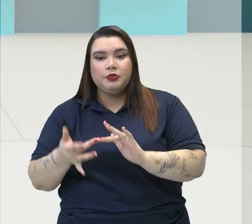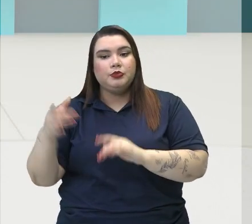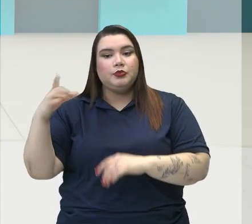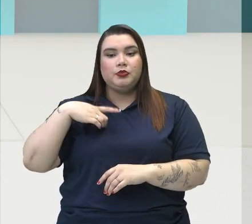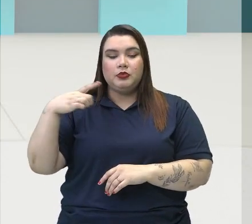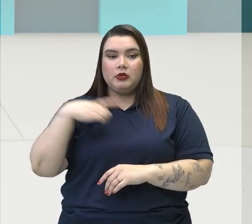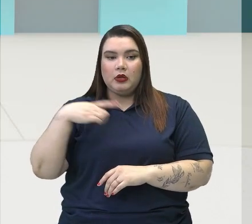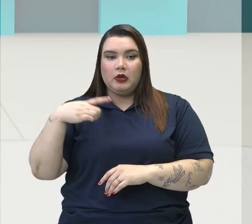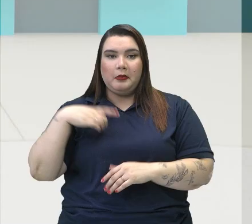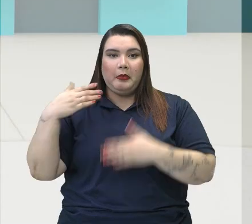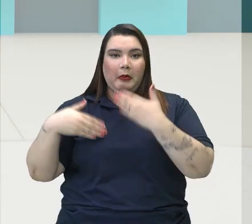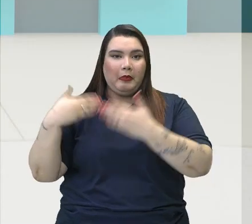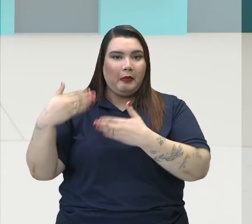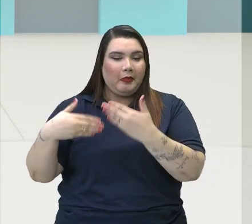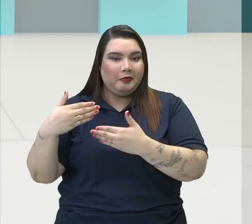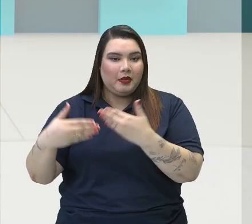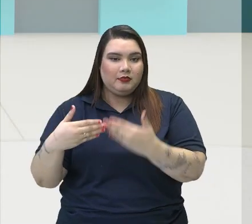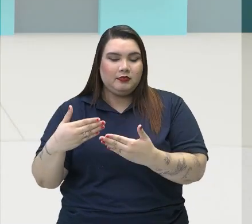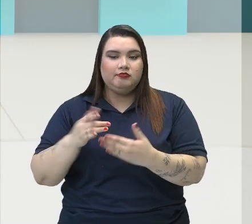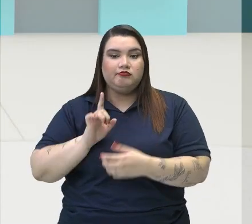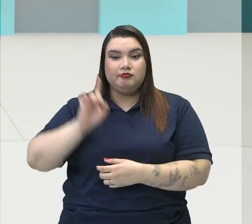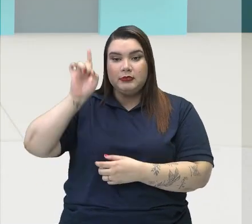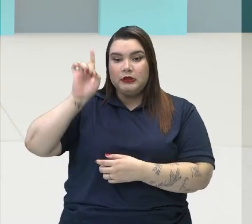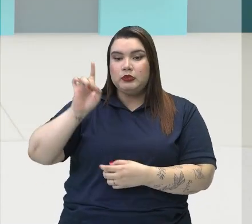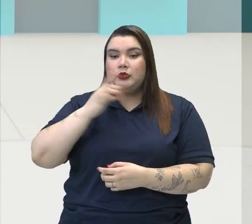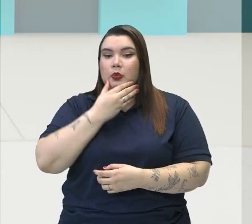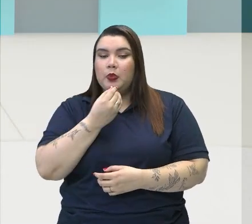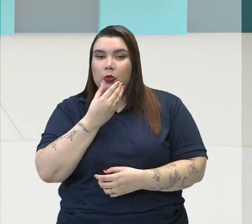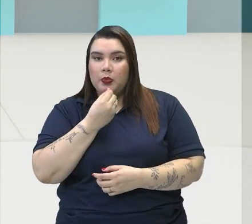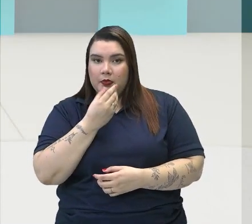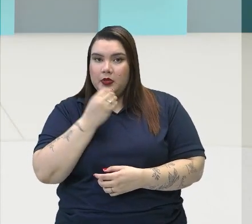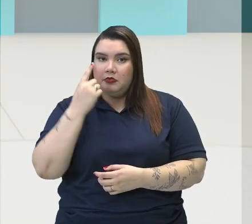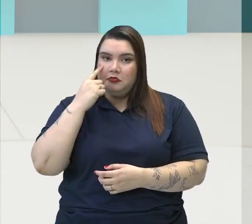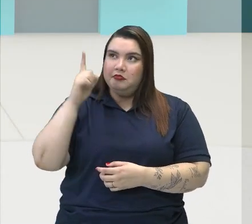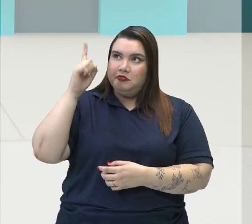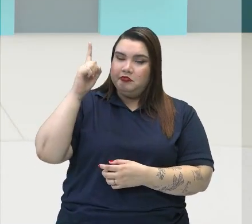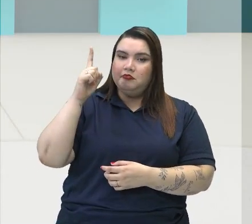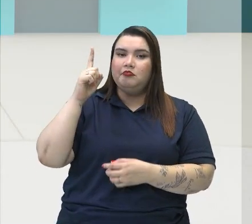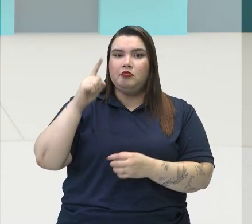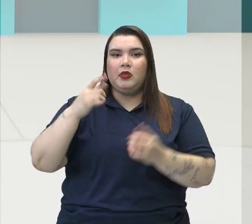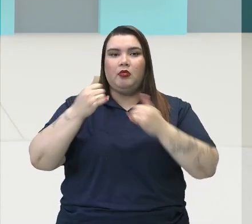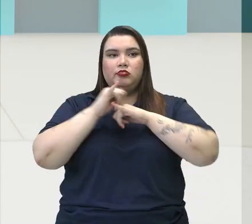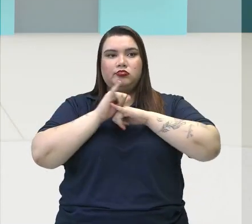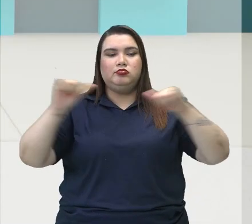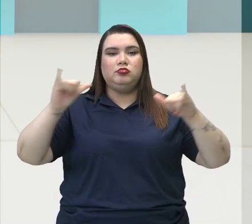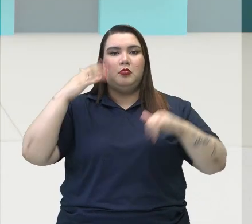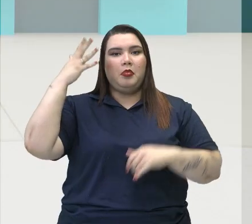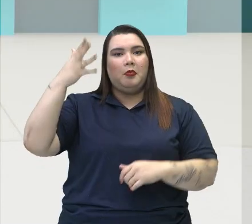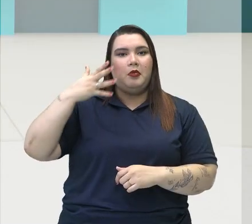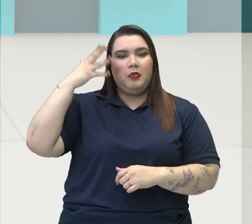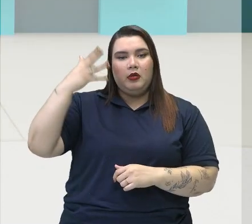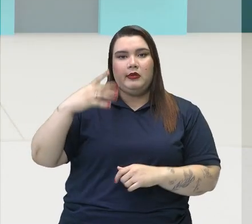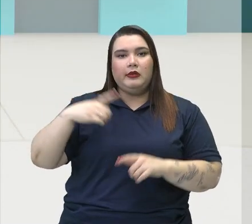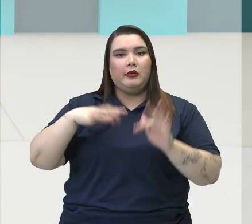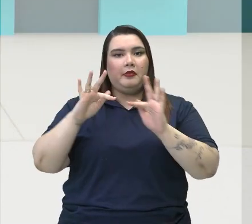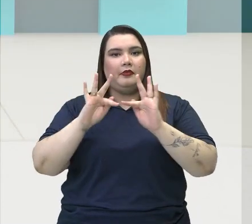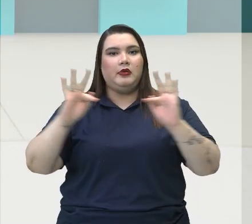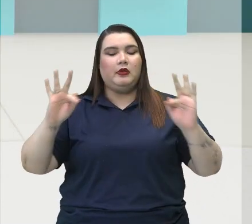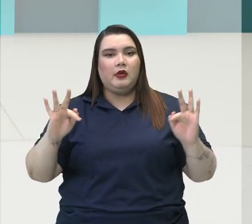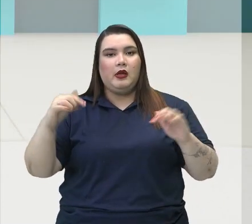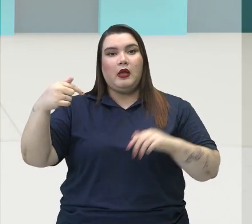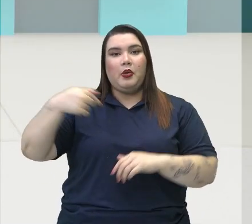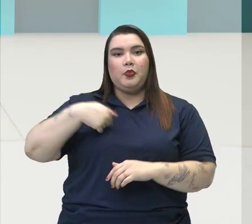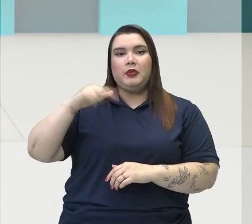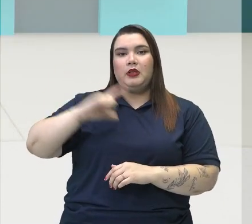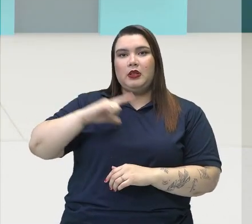ainda uma segregação, em que o Martin Luther King proferiu, então, esse famoso discurso, no qual tinha essa frase, I have